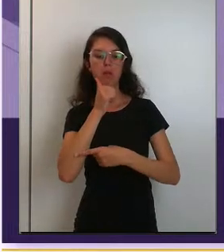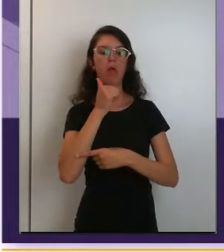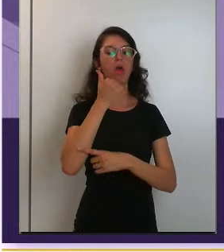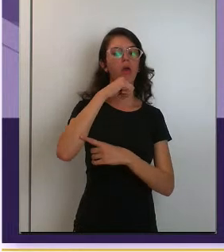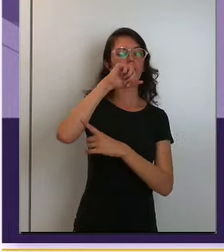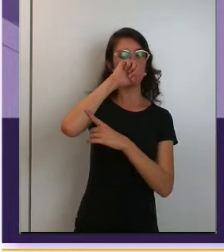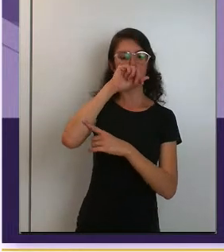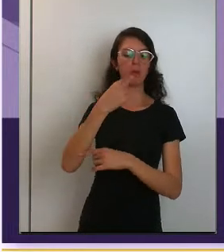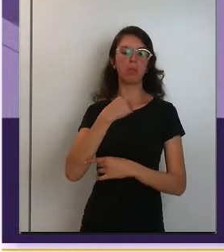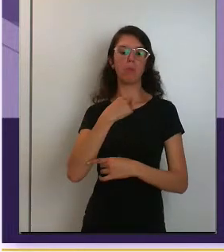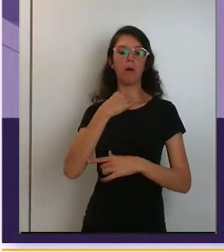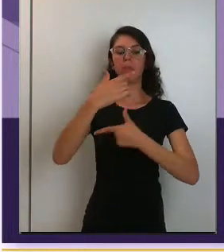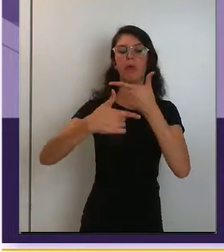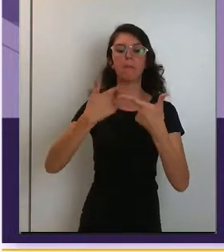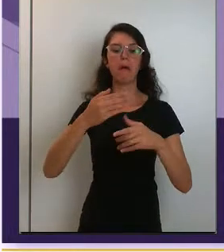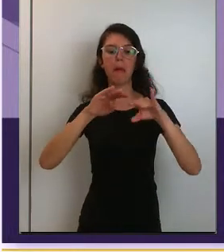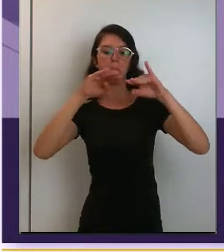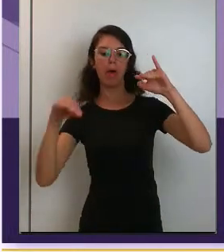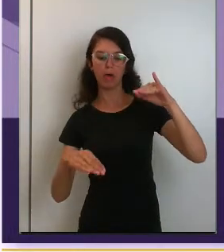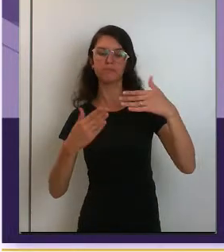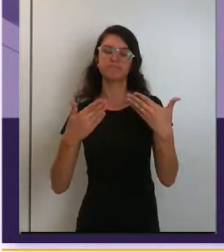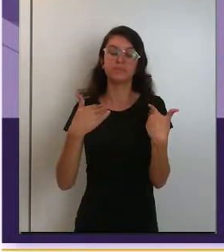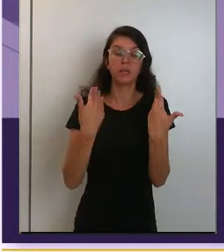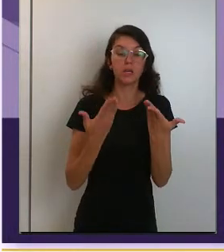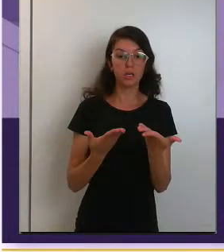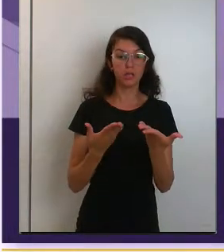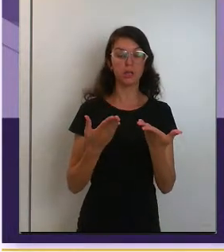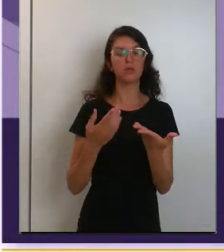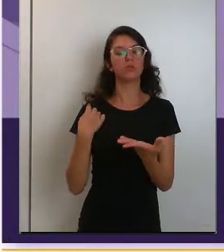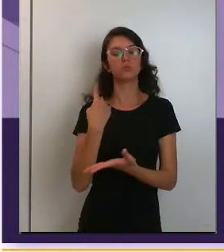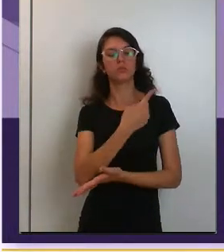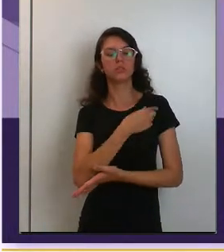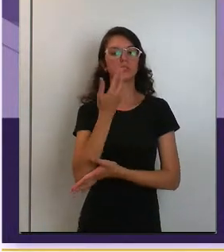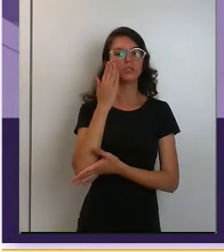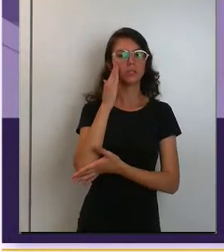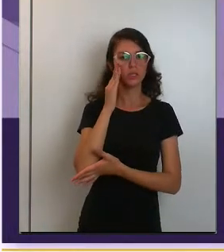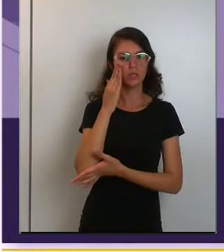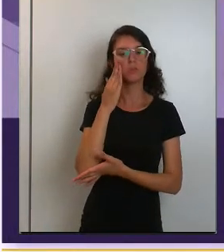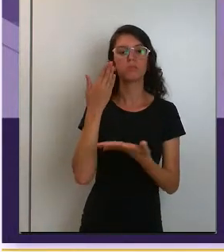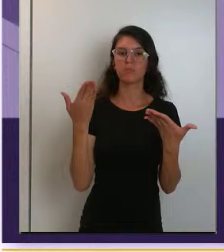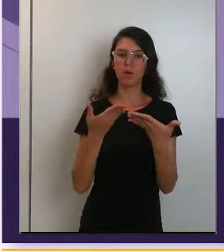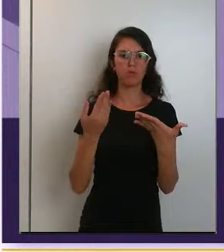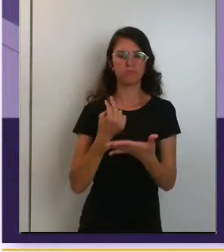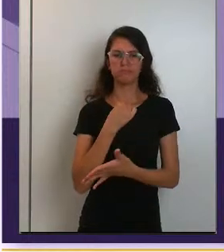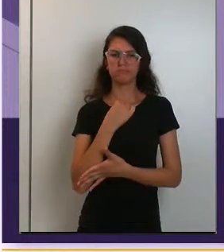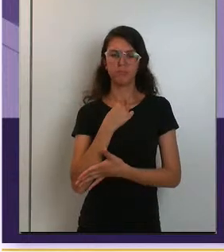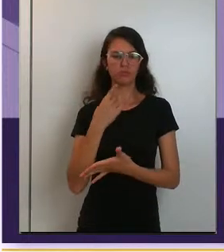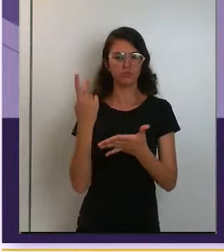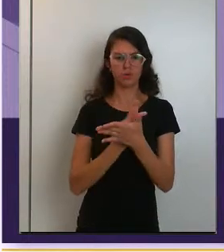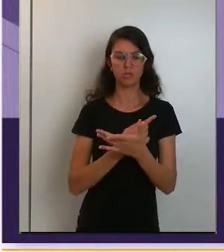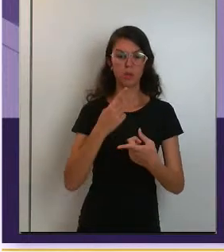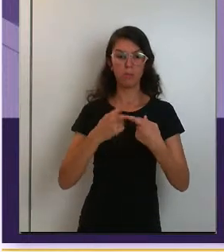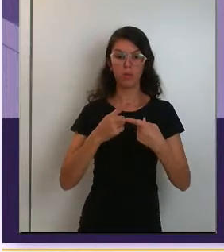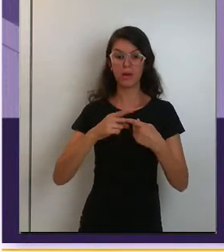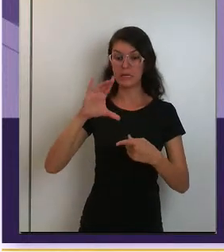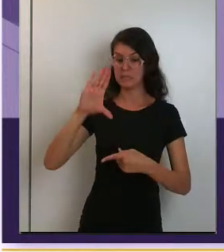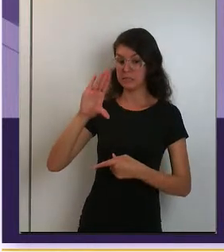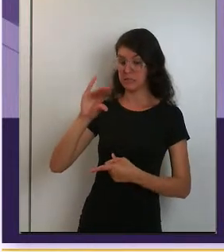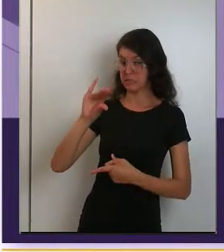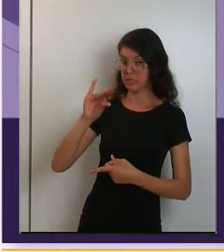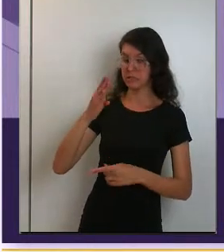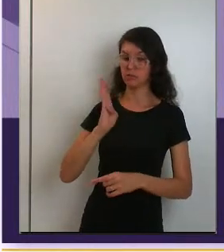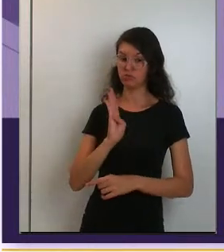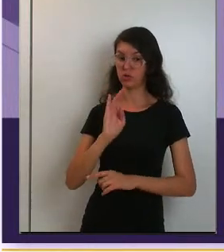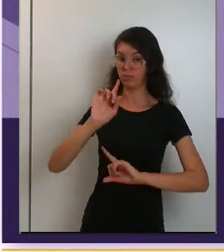inadmissível no estágio, né, atual estágio civilizatório em que nos encontramos, onde a ciência já evoluiu,